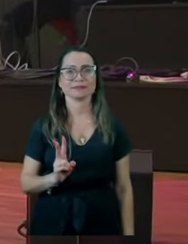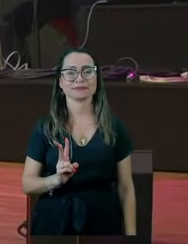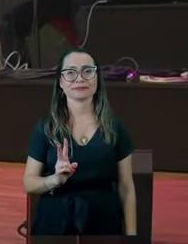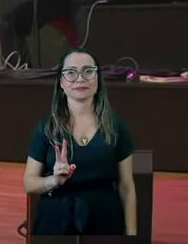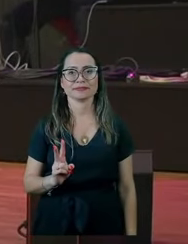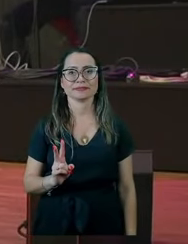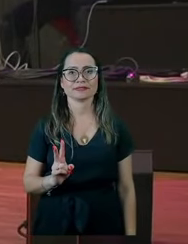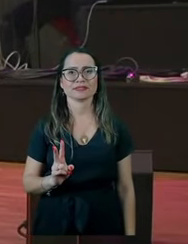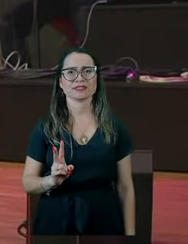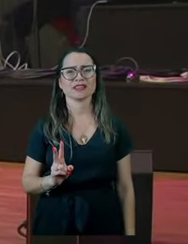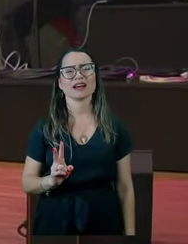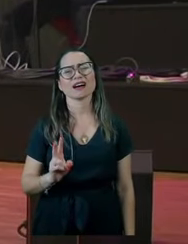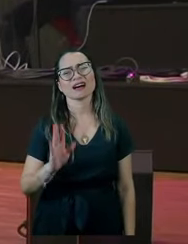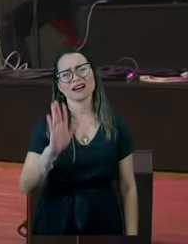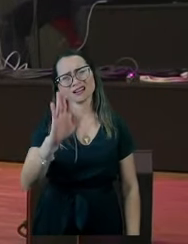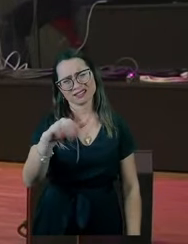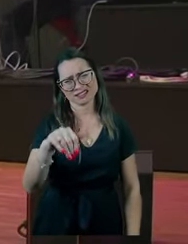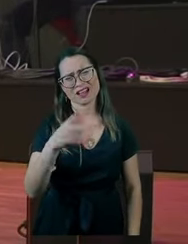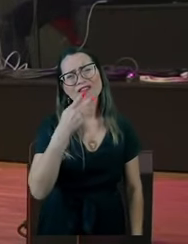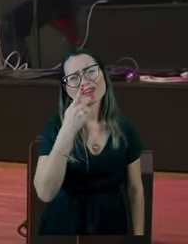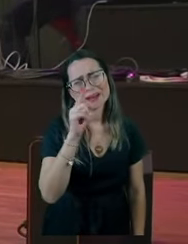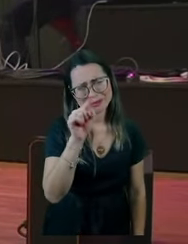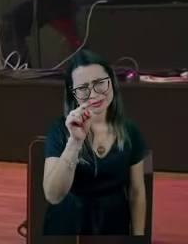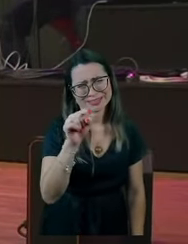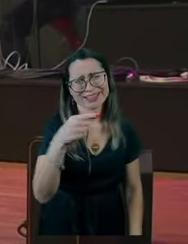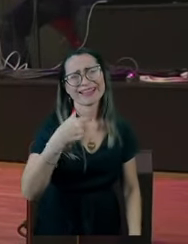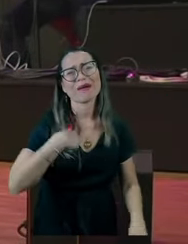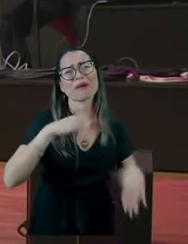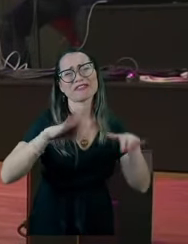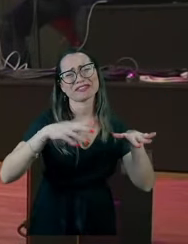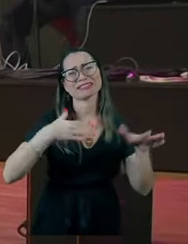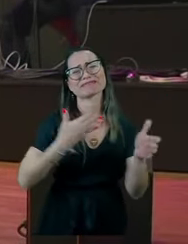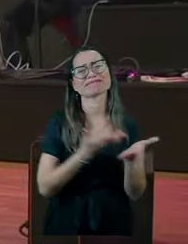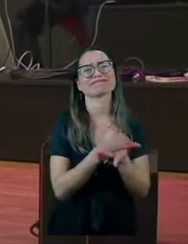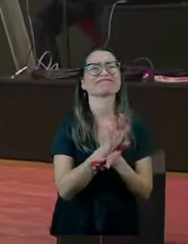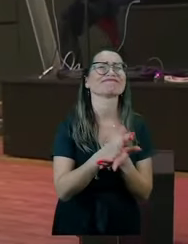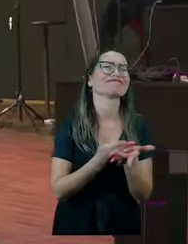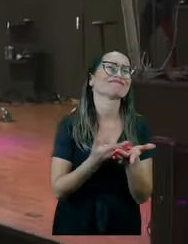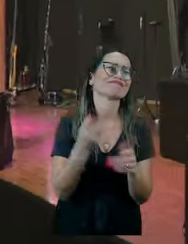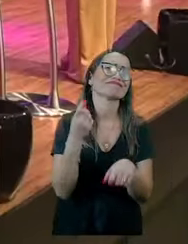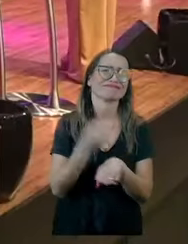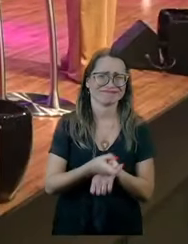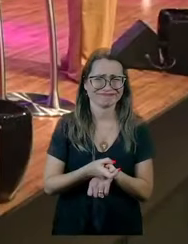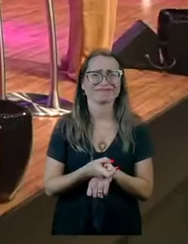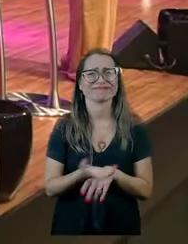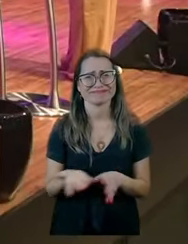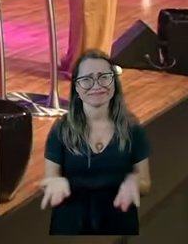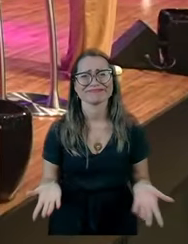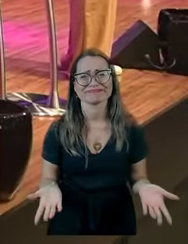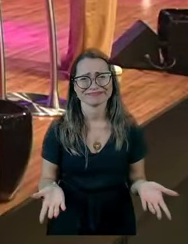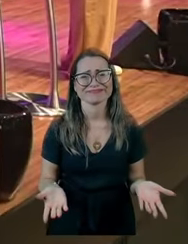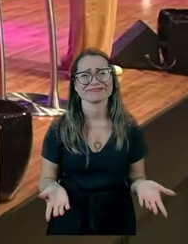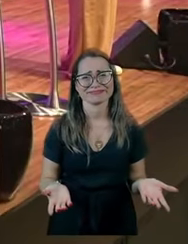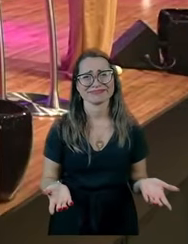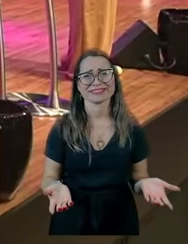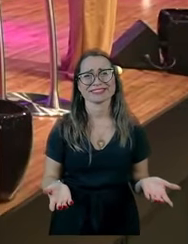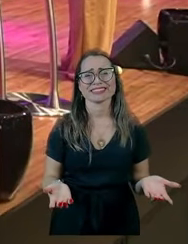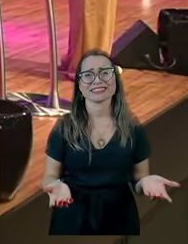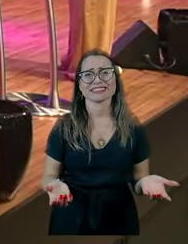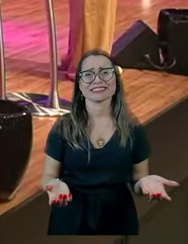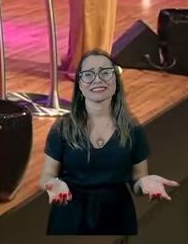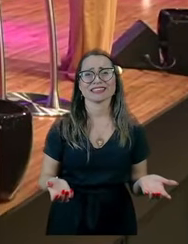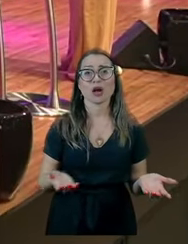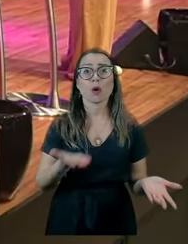Às vezes eu sou chata. Eu sou bem sincera. Às vezes eu sou fria e distante. Eu sou numa mesa com os meus amigos. Eu fico na caixinha do